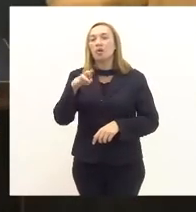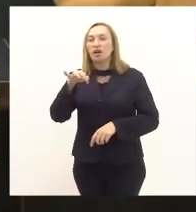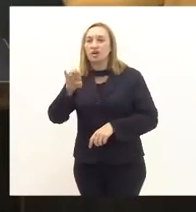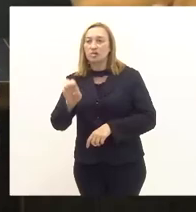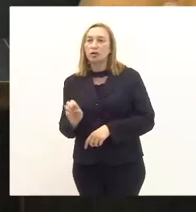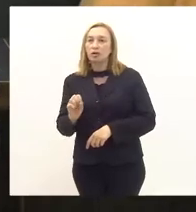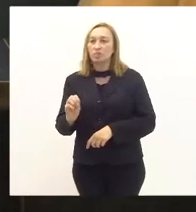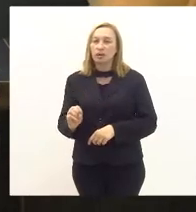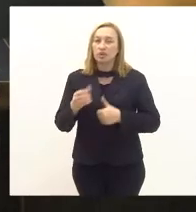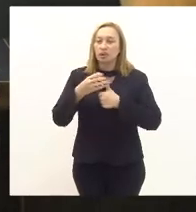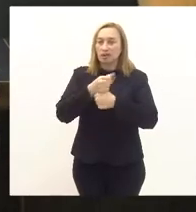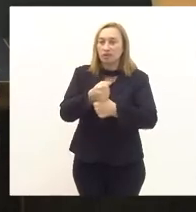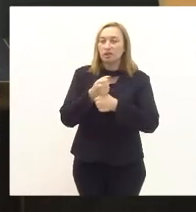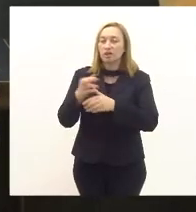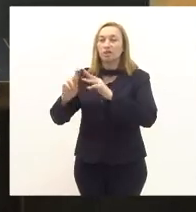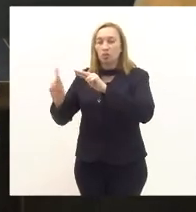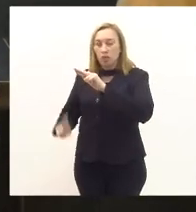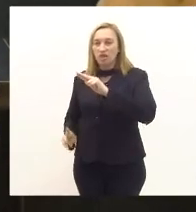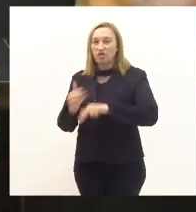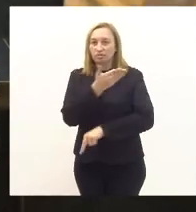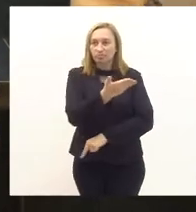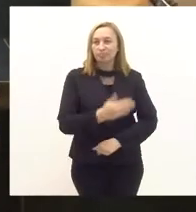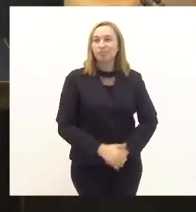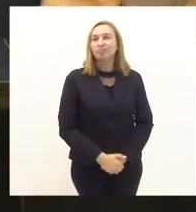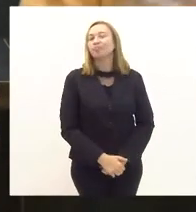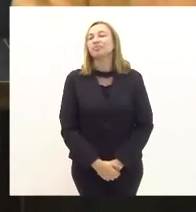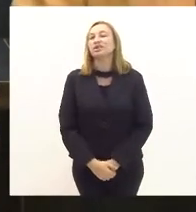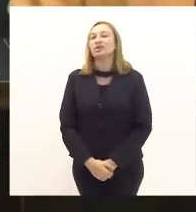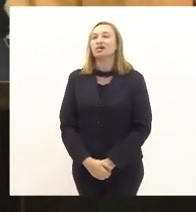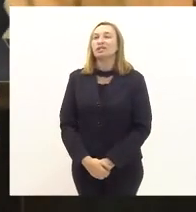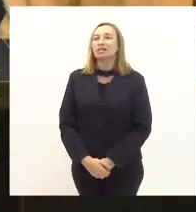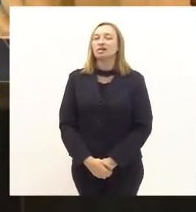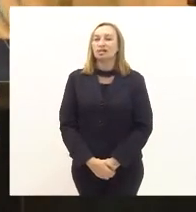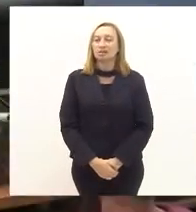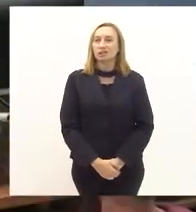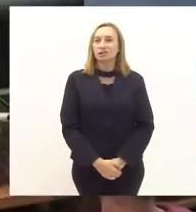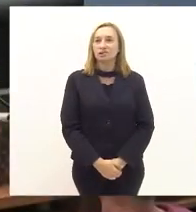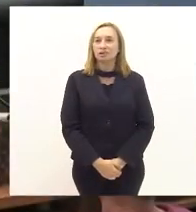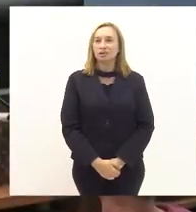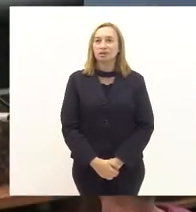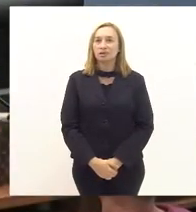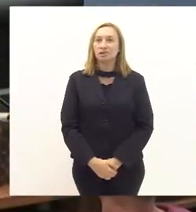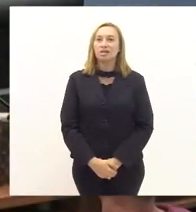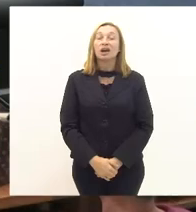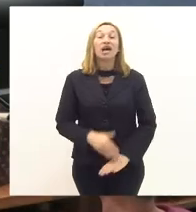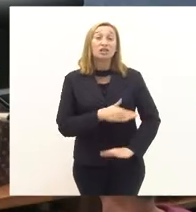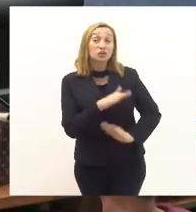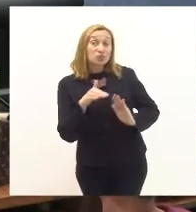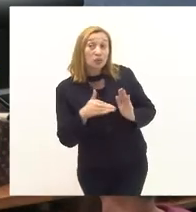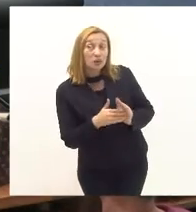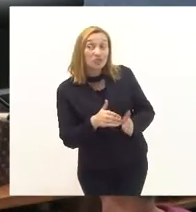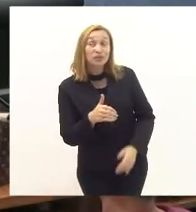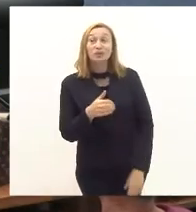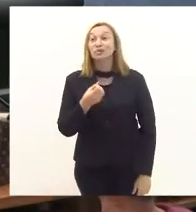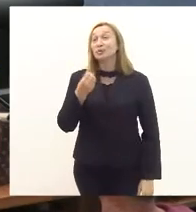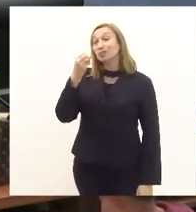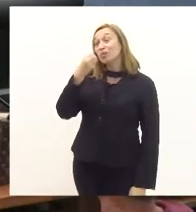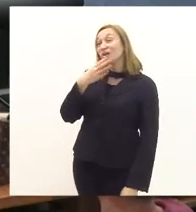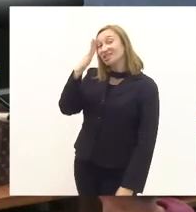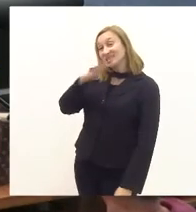nossa querida UERJ. Boa noite, né, a todos, todas e